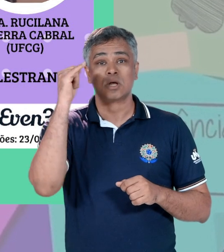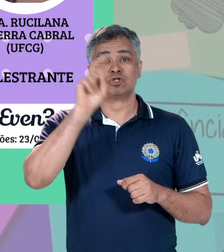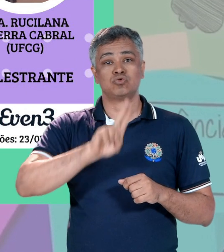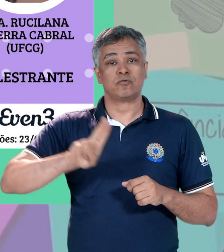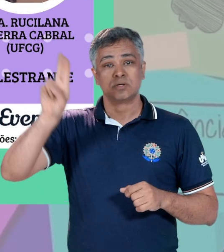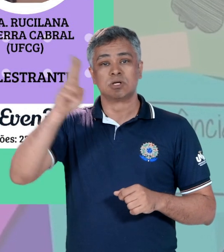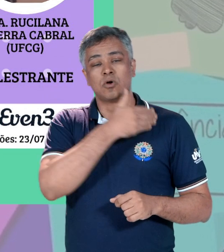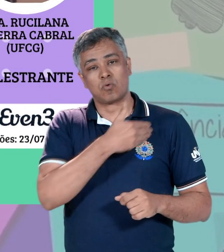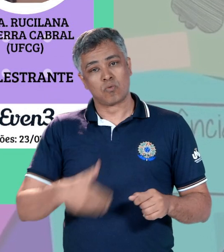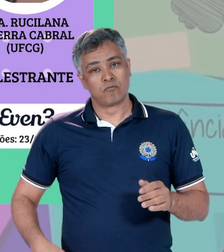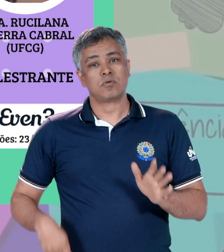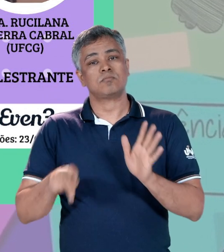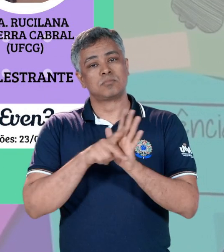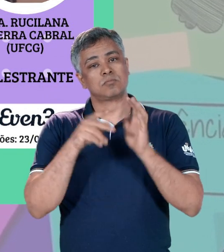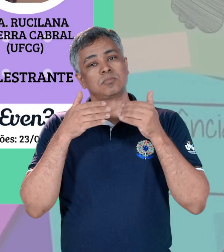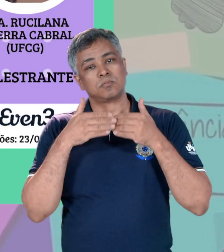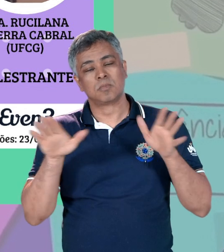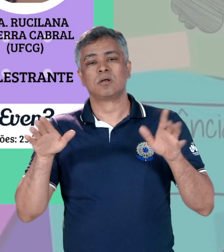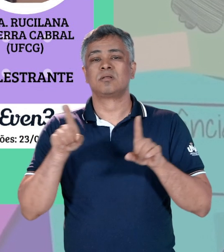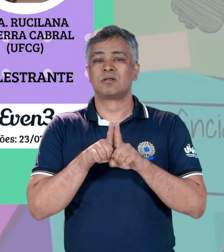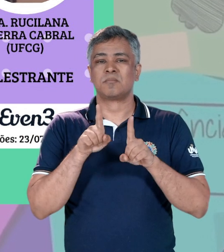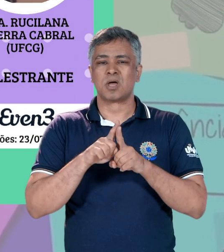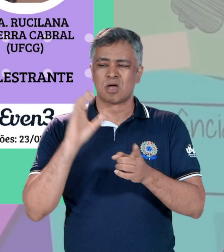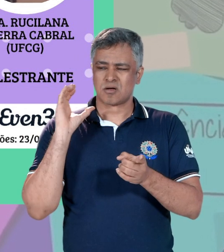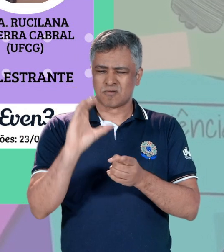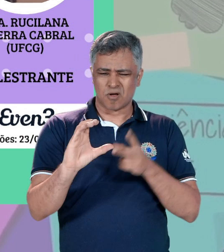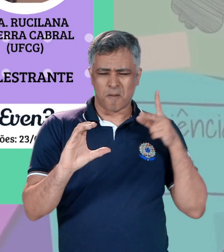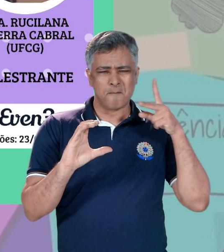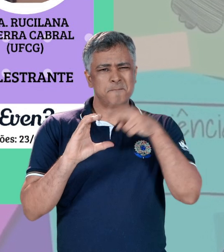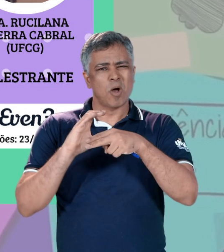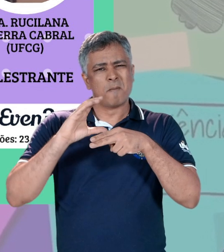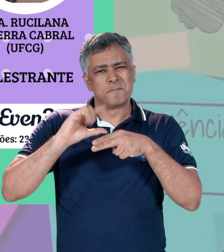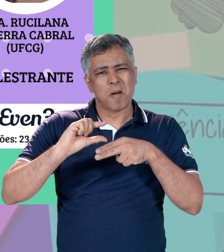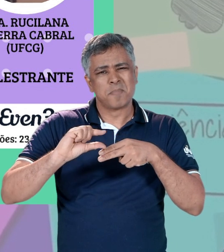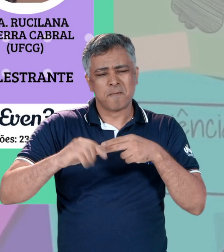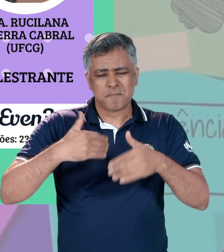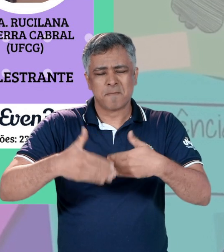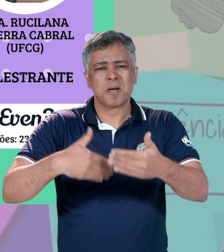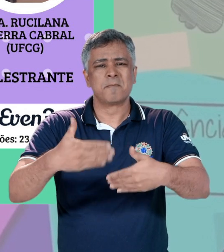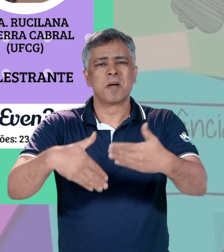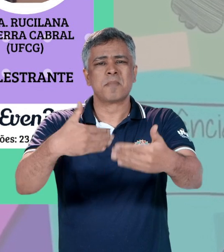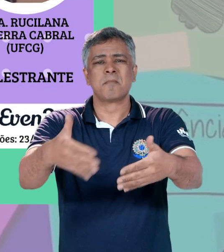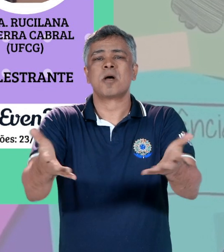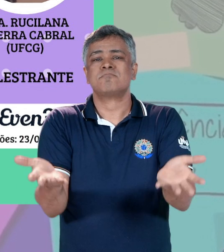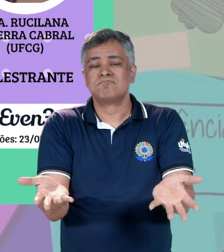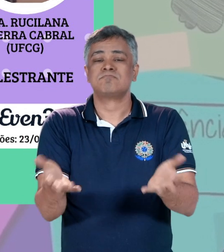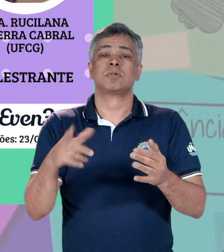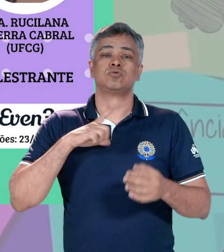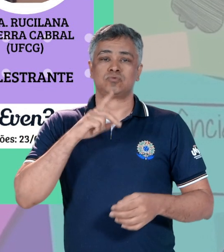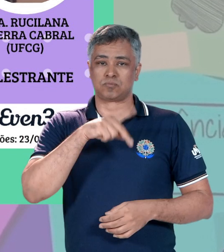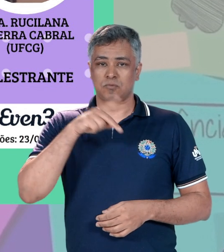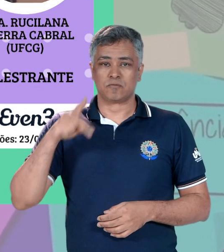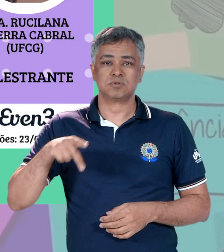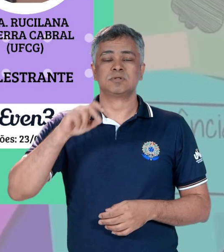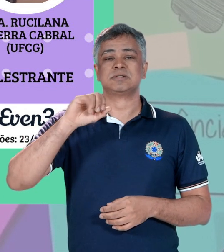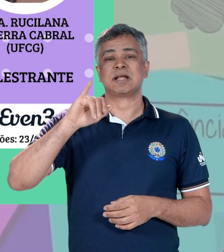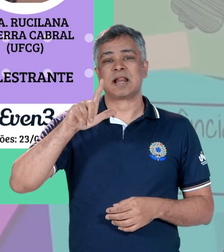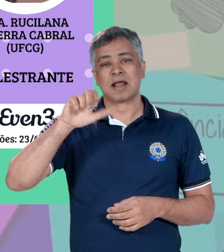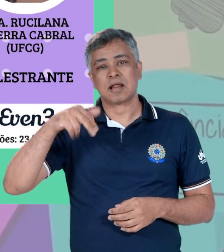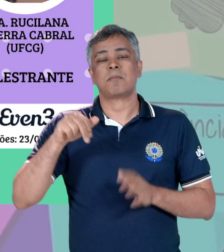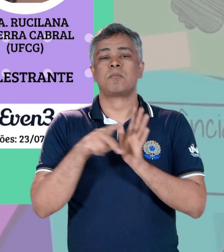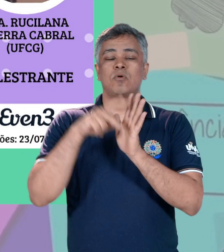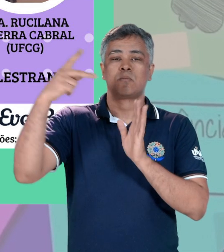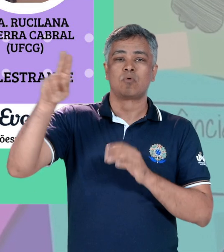das Universidades Públicas e as Consequências dos Cortes Orçamentários, com a professora Rucilana Bezerra Cabral, da